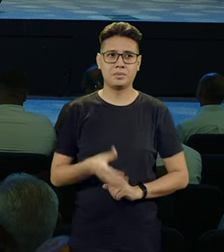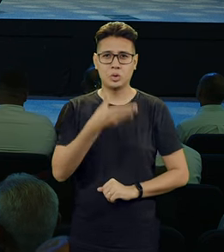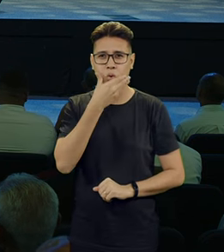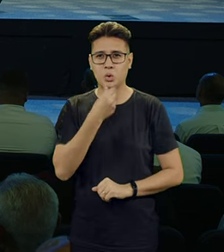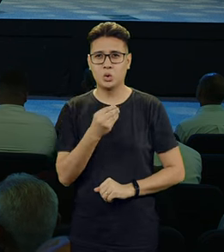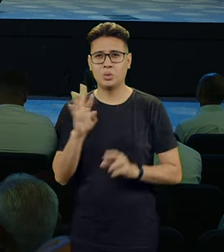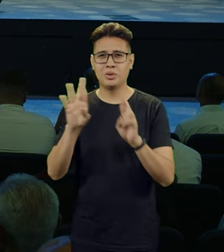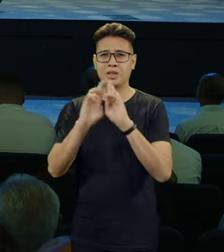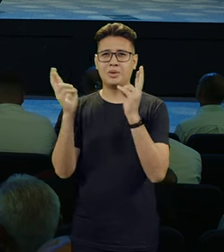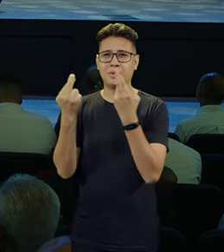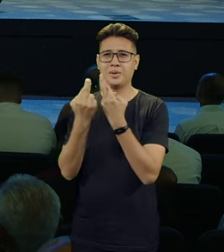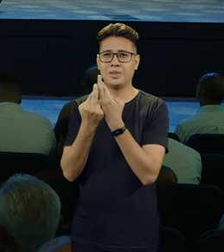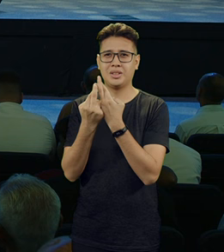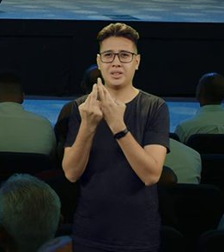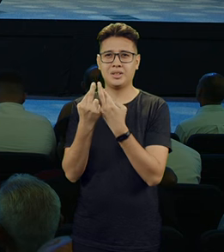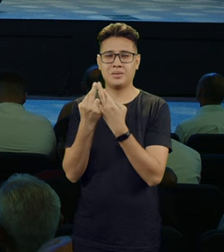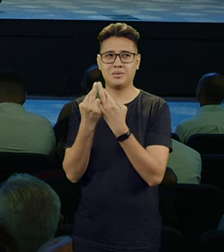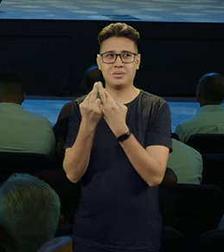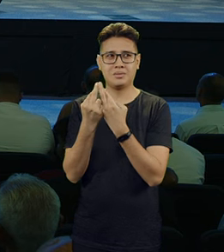Homem do reino